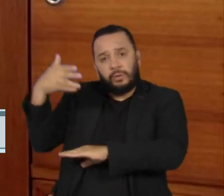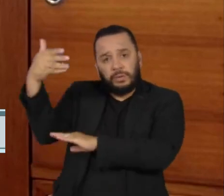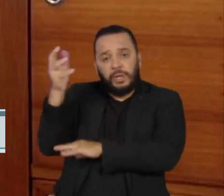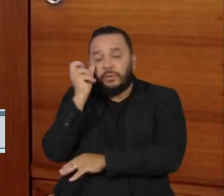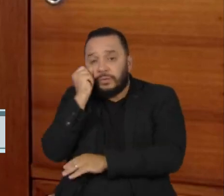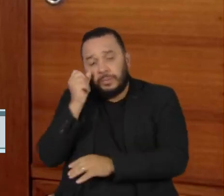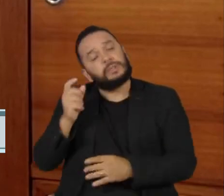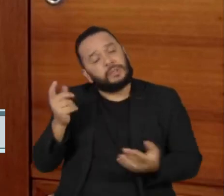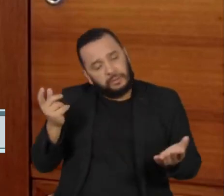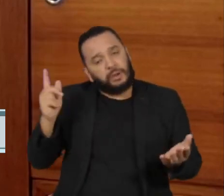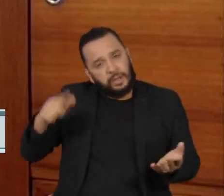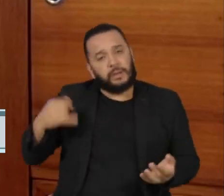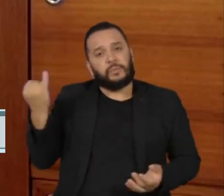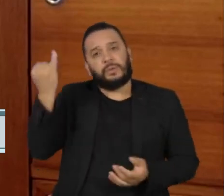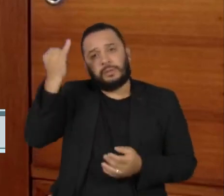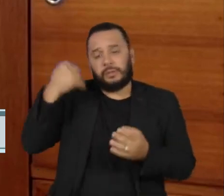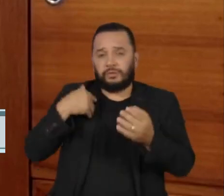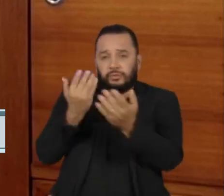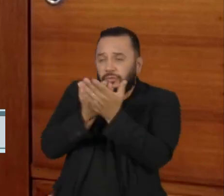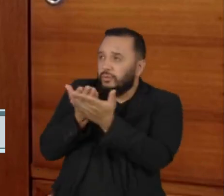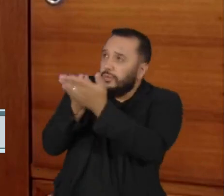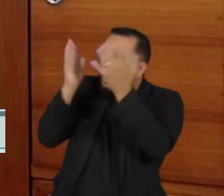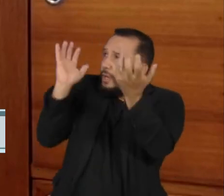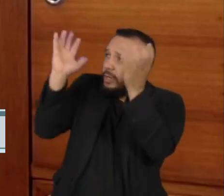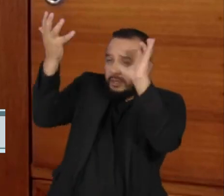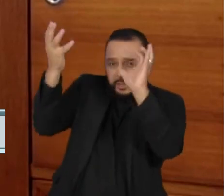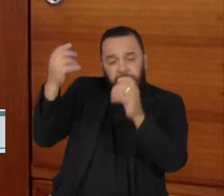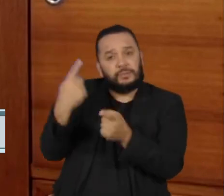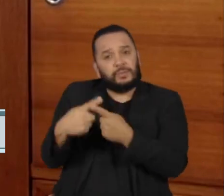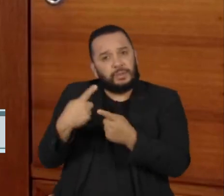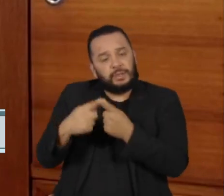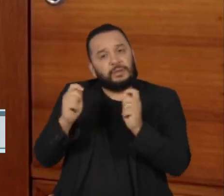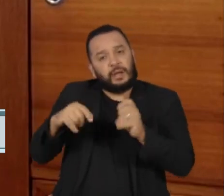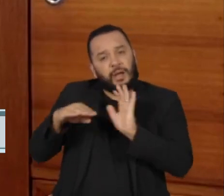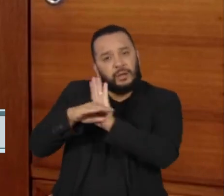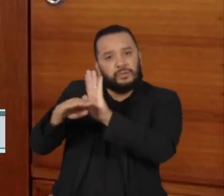caráter interdisciplinar, porque envolve tanto as ciências sociais quanto as ciências